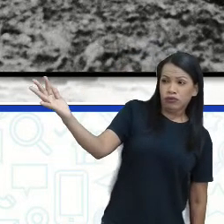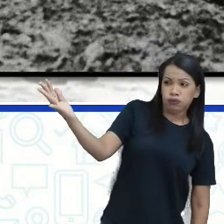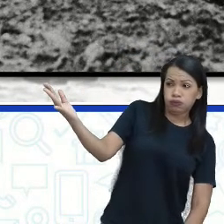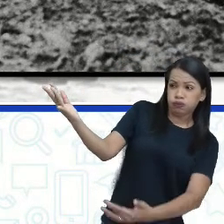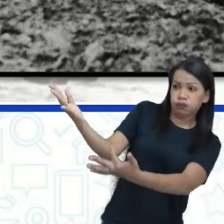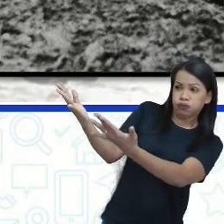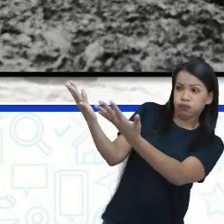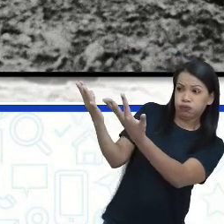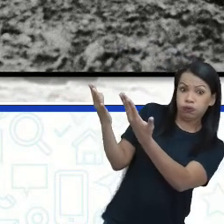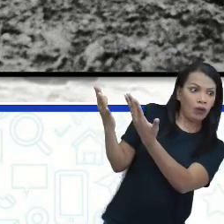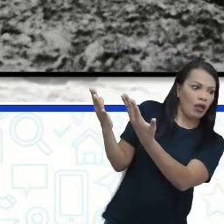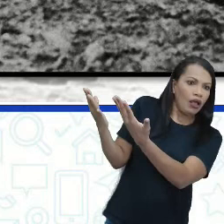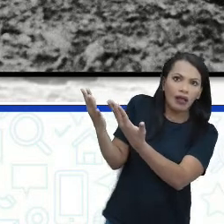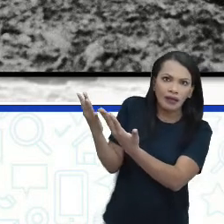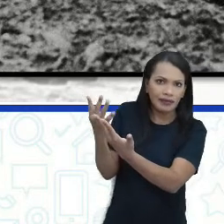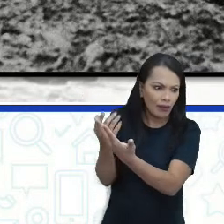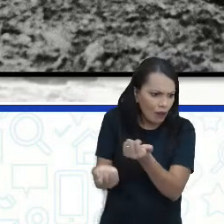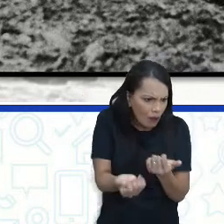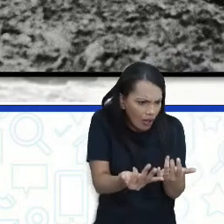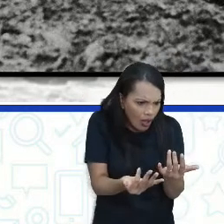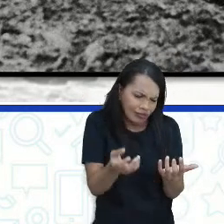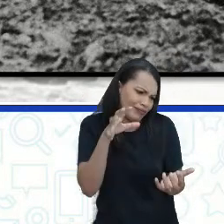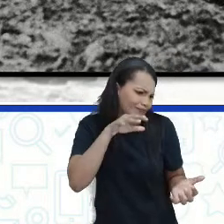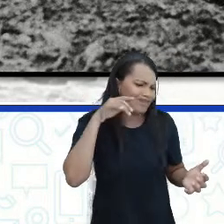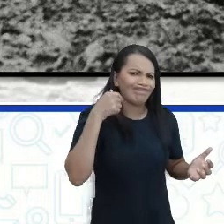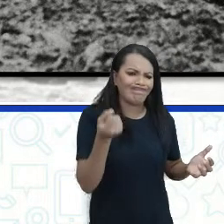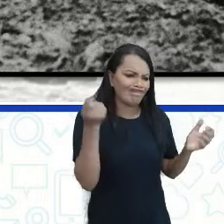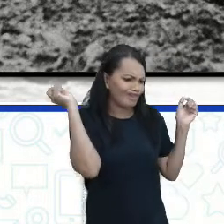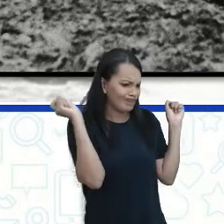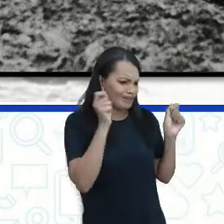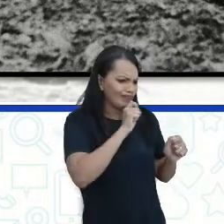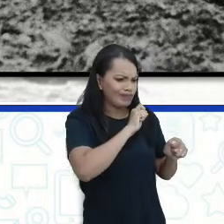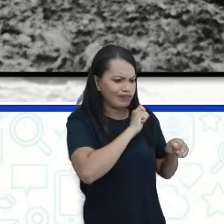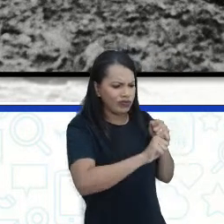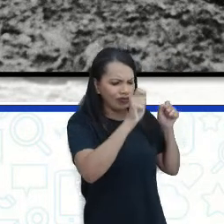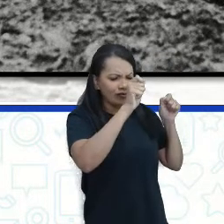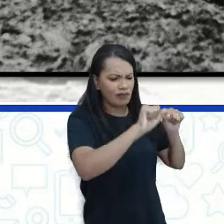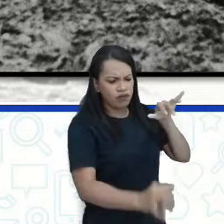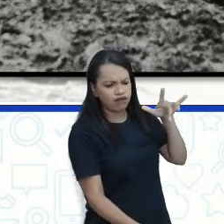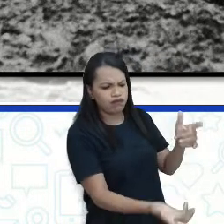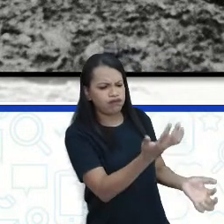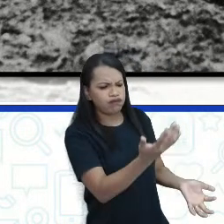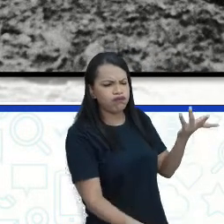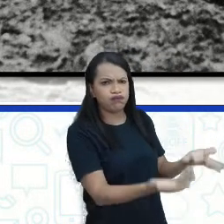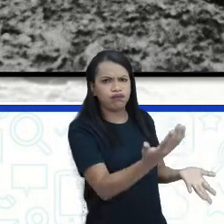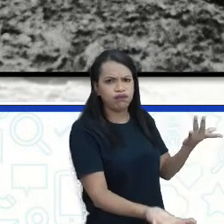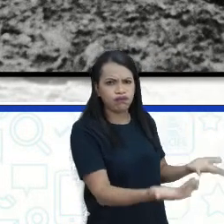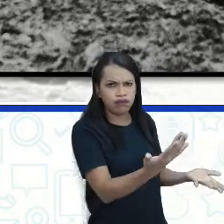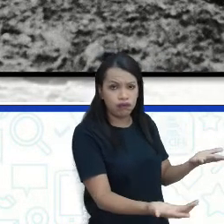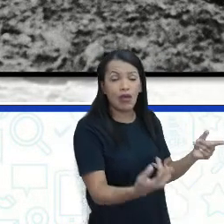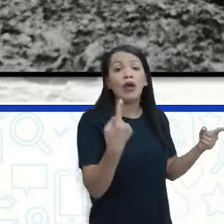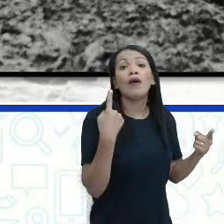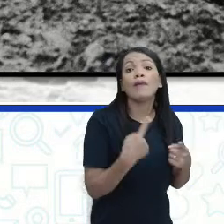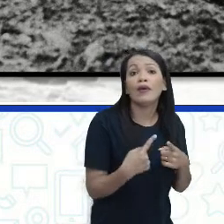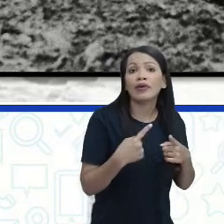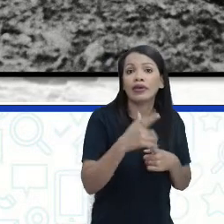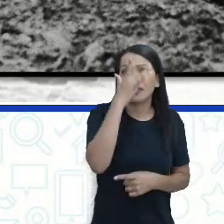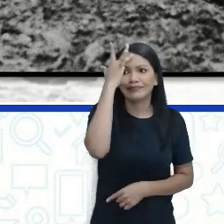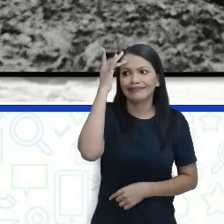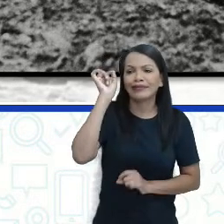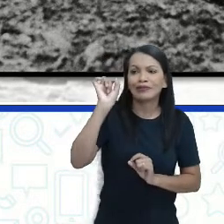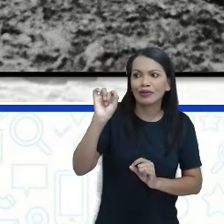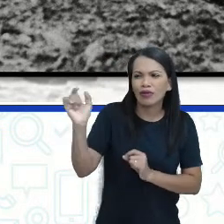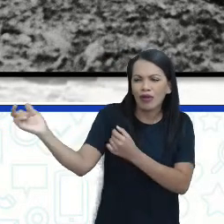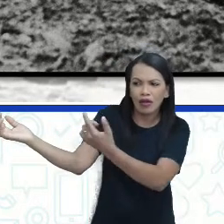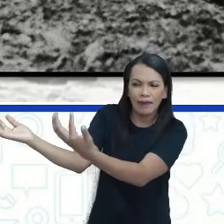ali, tira ou destrói as riquezas ali e vai recuando. Porque na medida que o inimigo ele vai avançando sobre